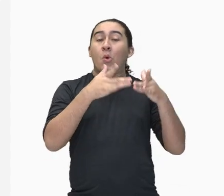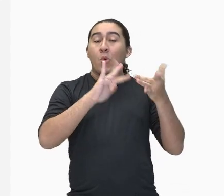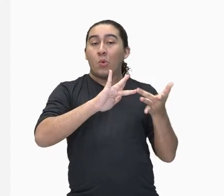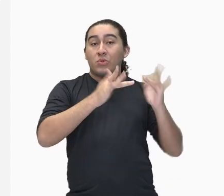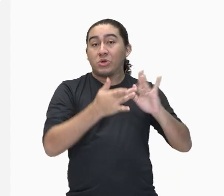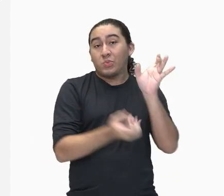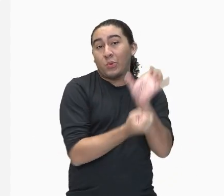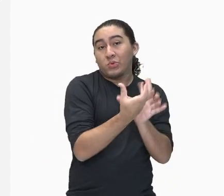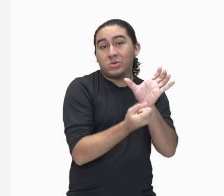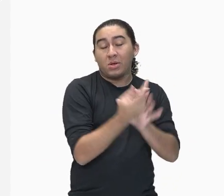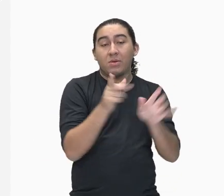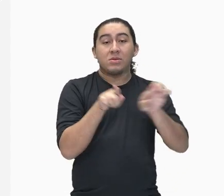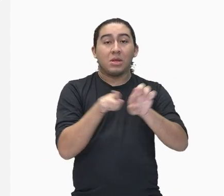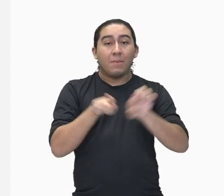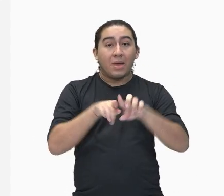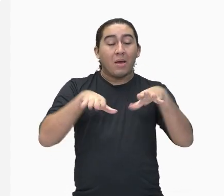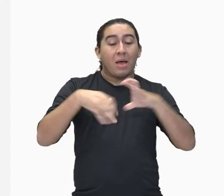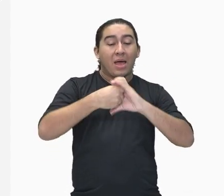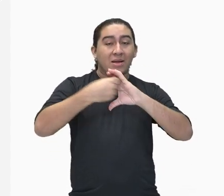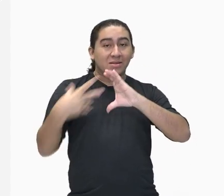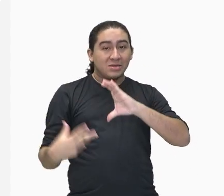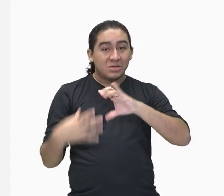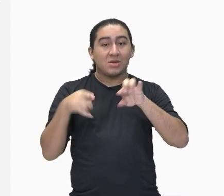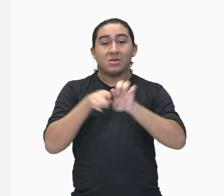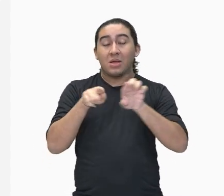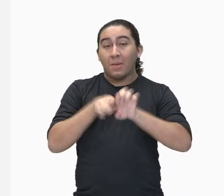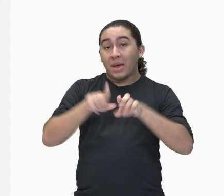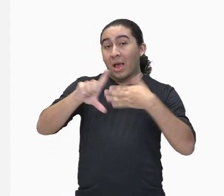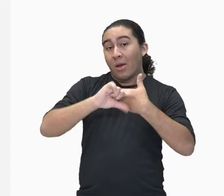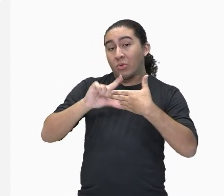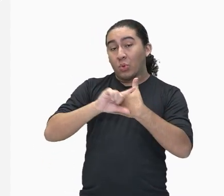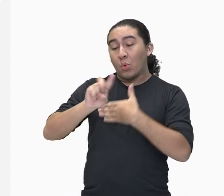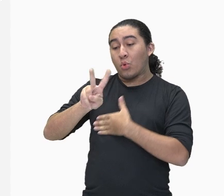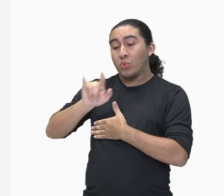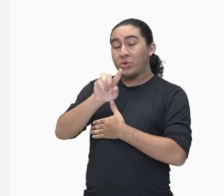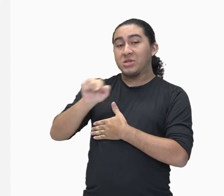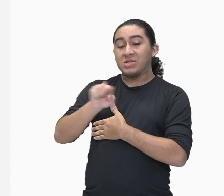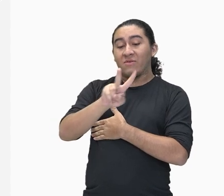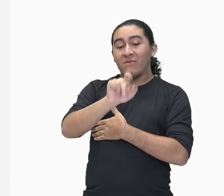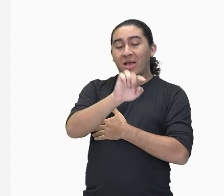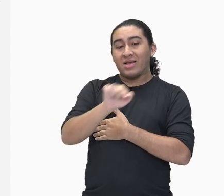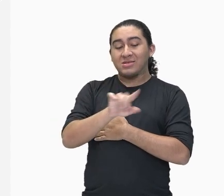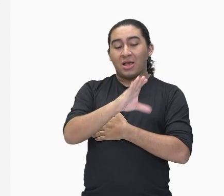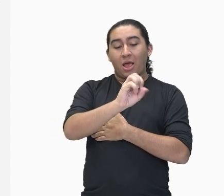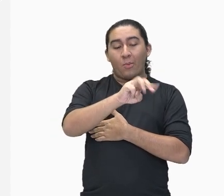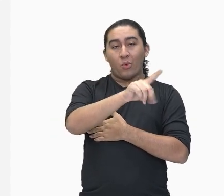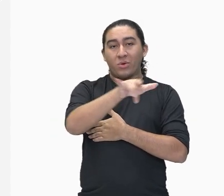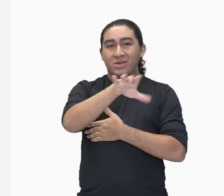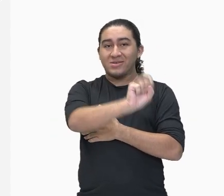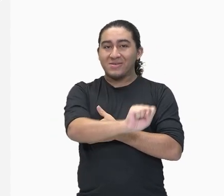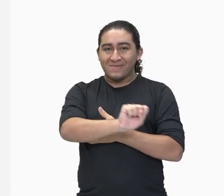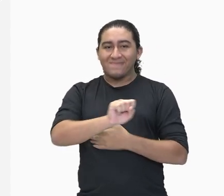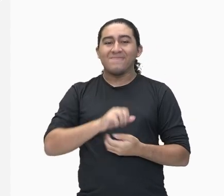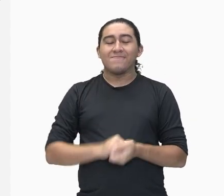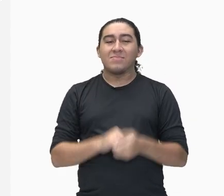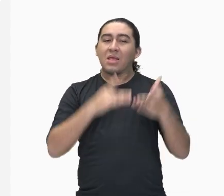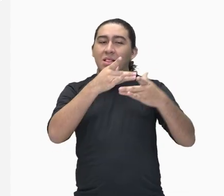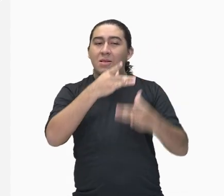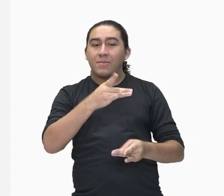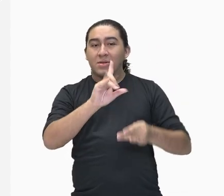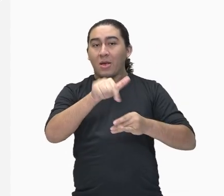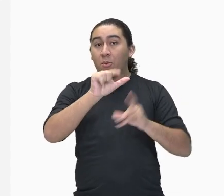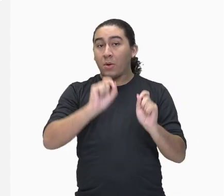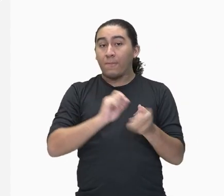produção, classicismo características, classicismo Luís Vaz de Camões.